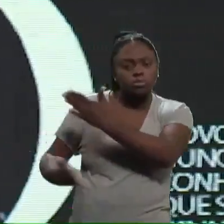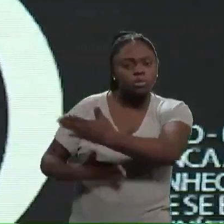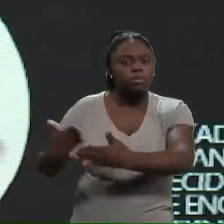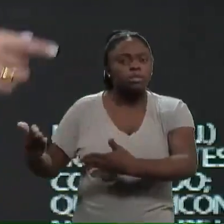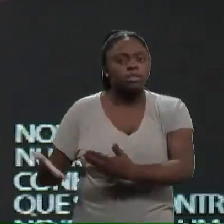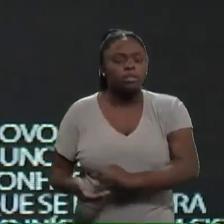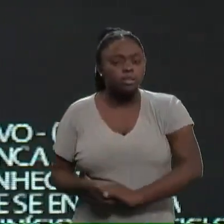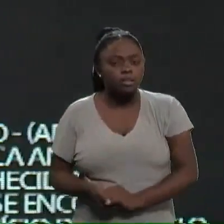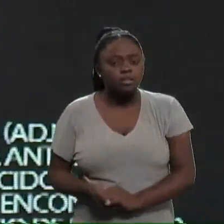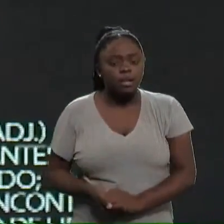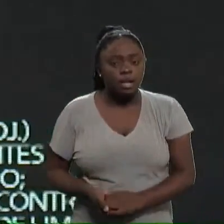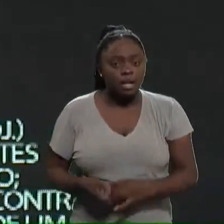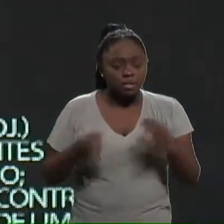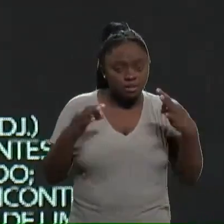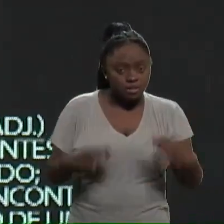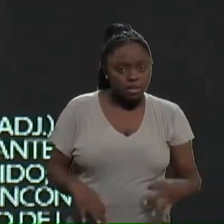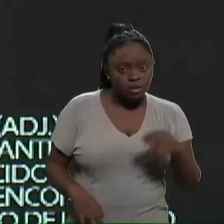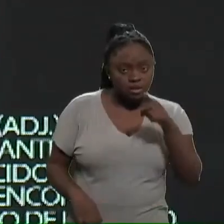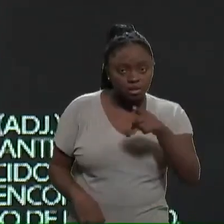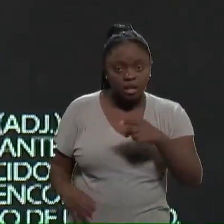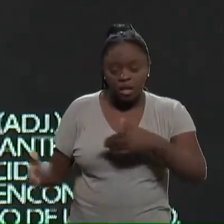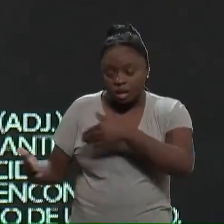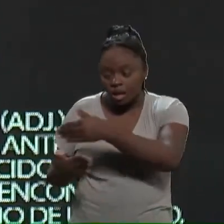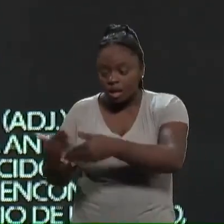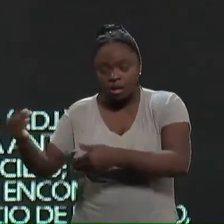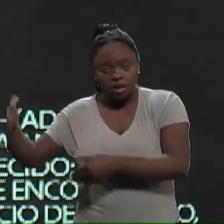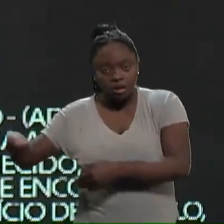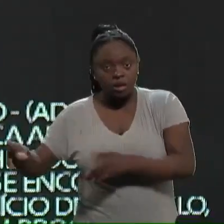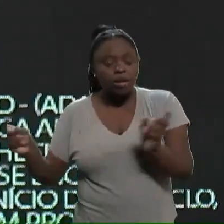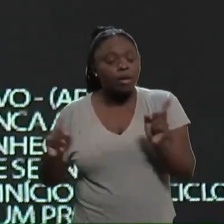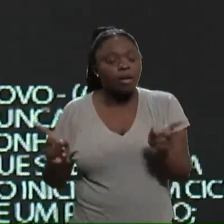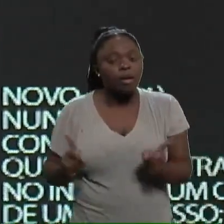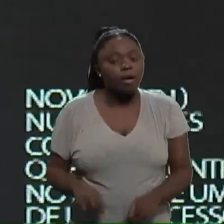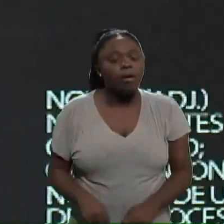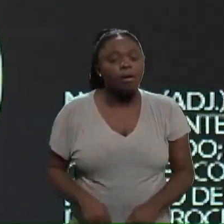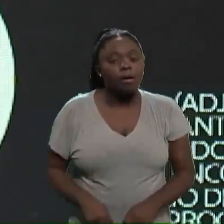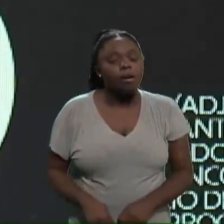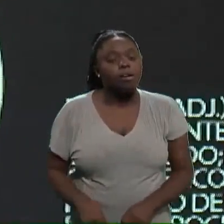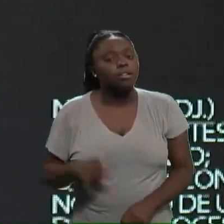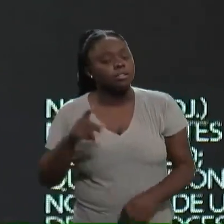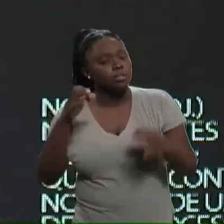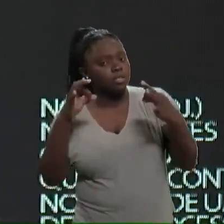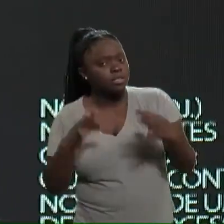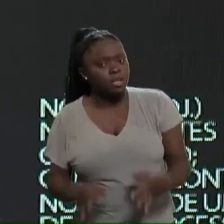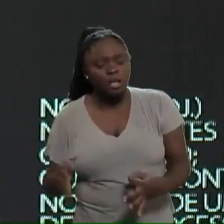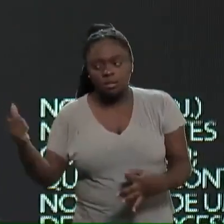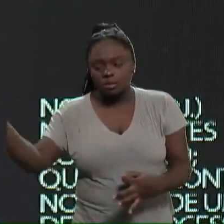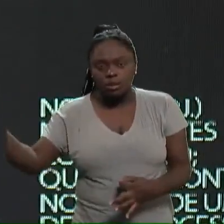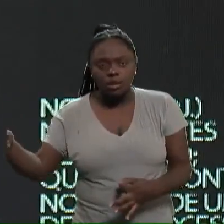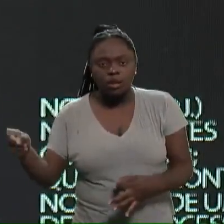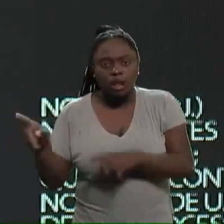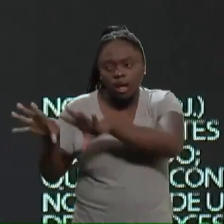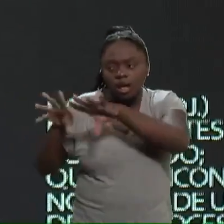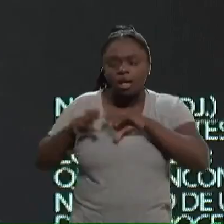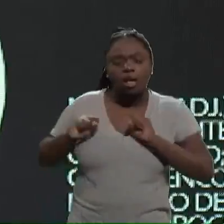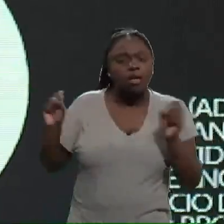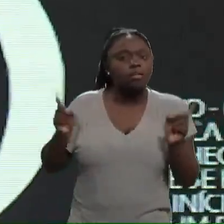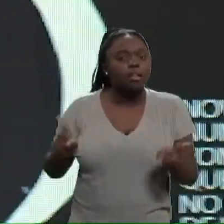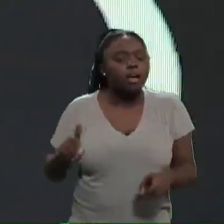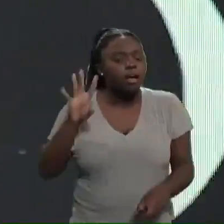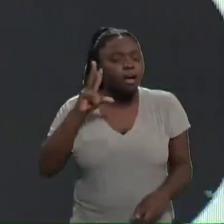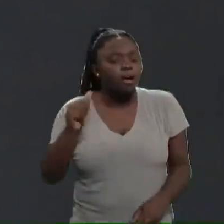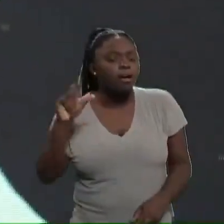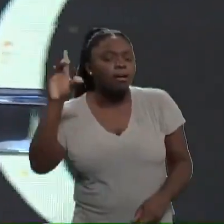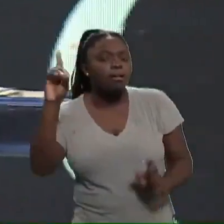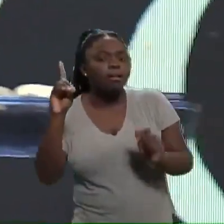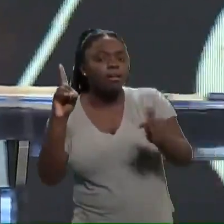para você na vida do outro. Pare de abraçar aquilo que deu certo no outro para você e achar que Deus vai fazer. Meu